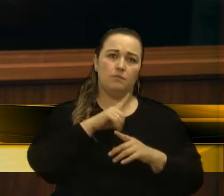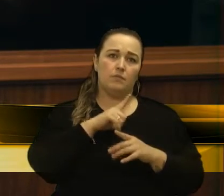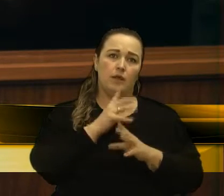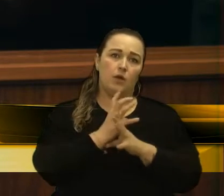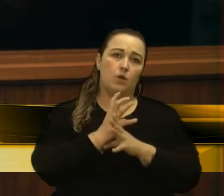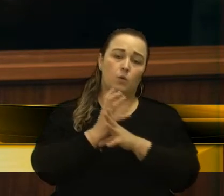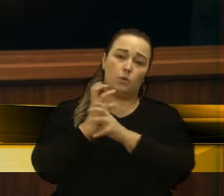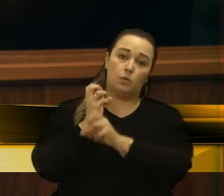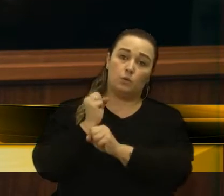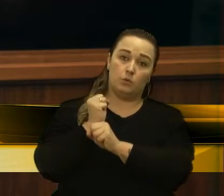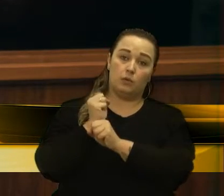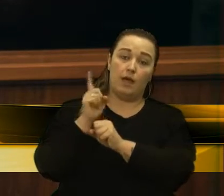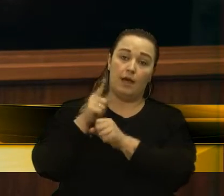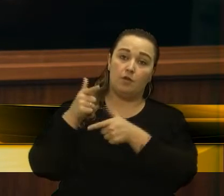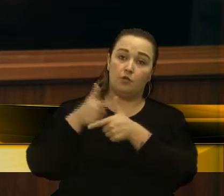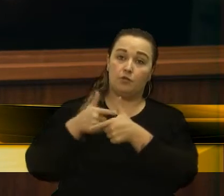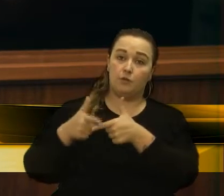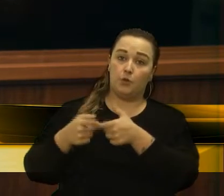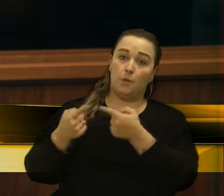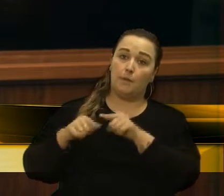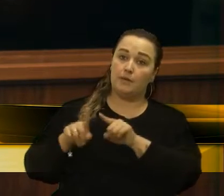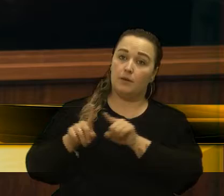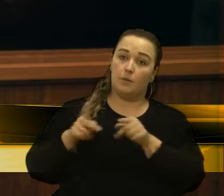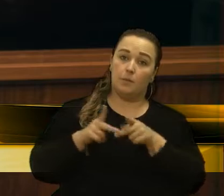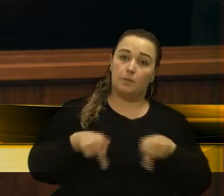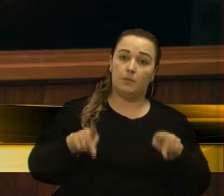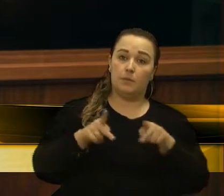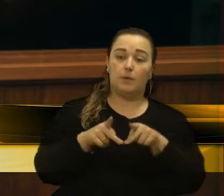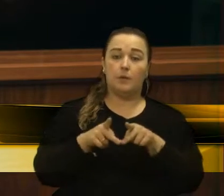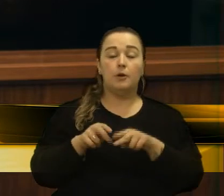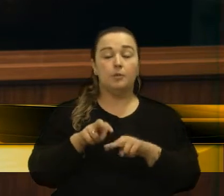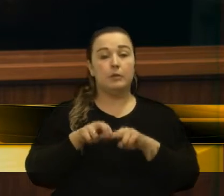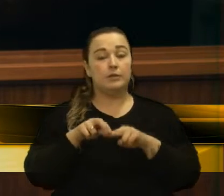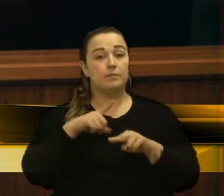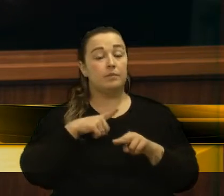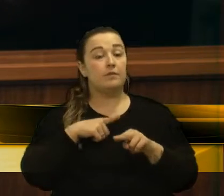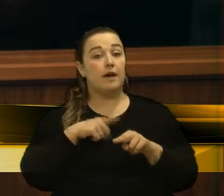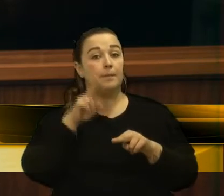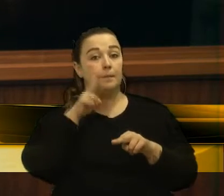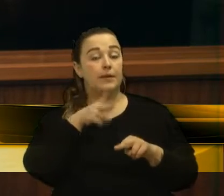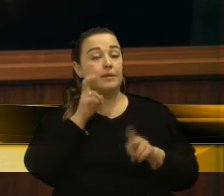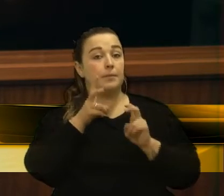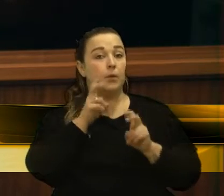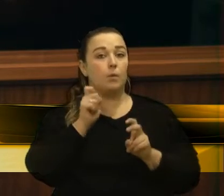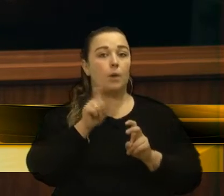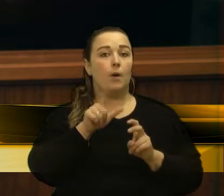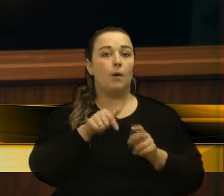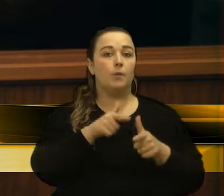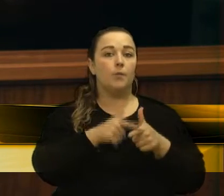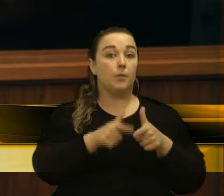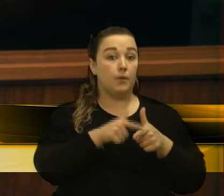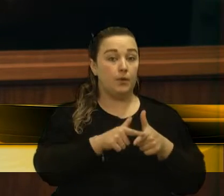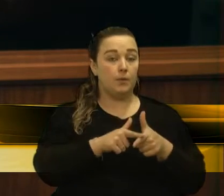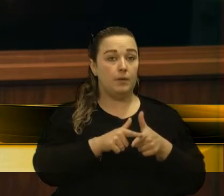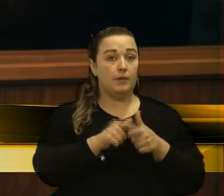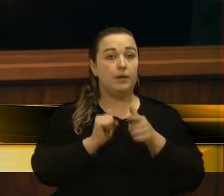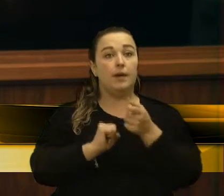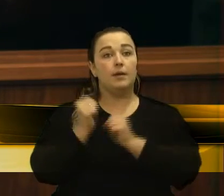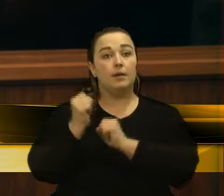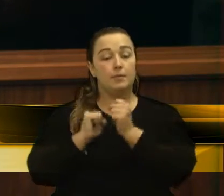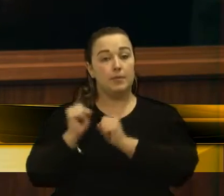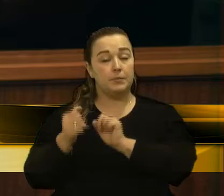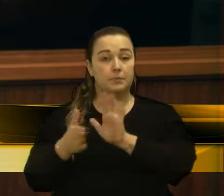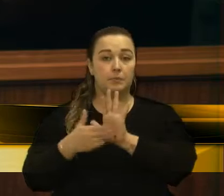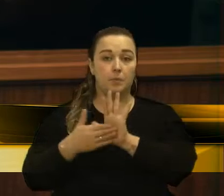com a população, né? Então, o estudo de impacto de vizinhança ele é um instrumento que vai ver qual é o impacto e a empresa vai ter que, sim, propor,